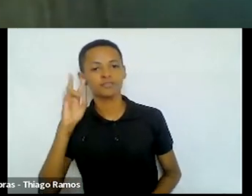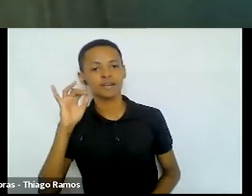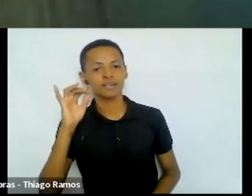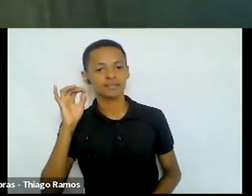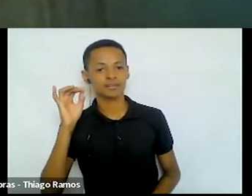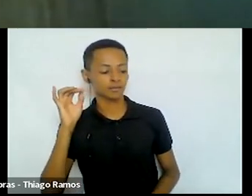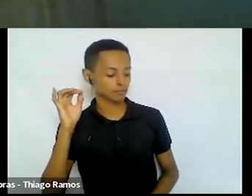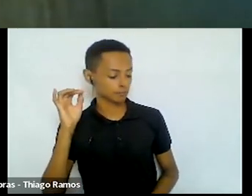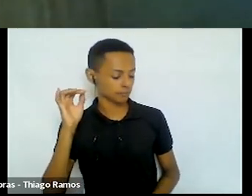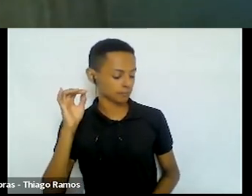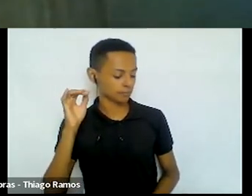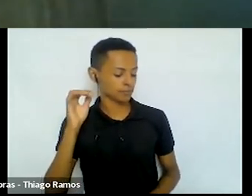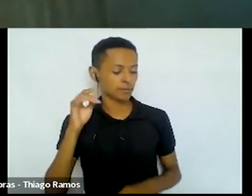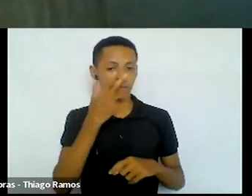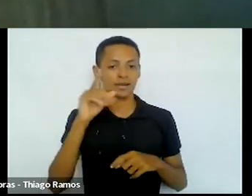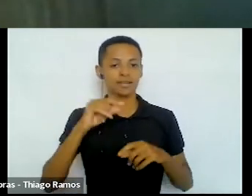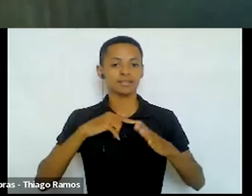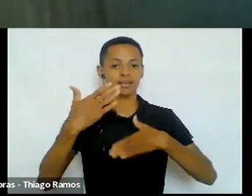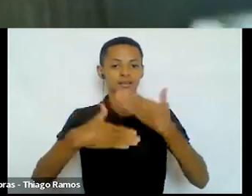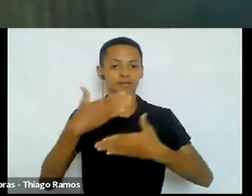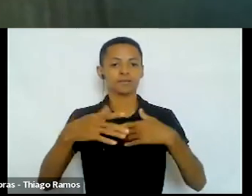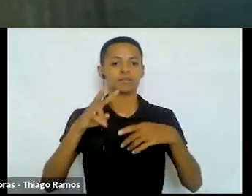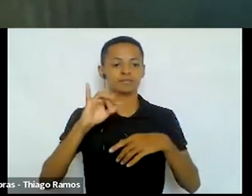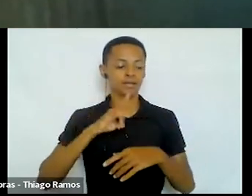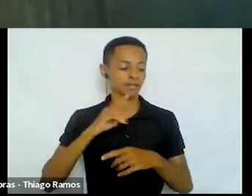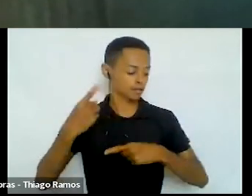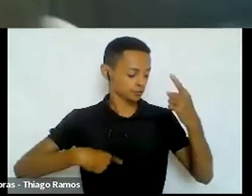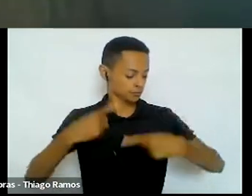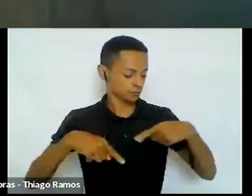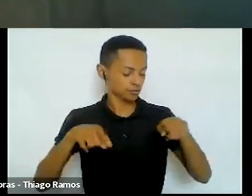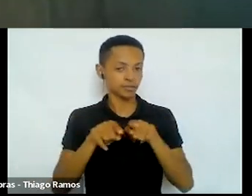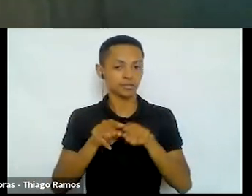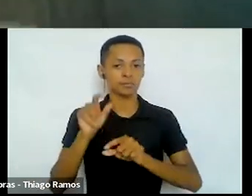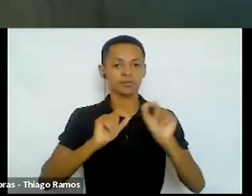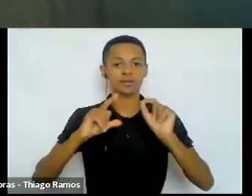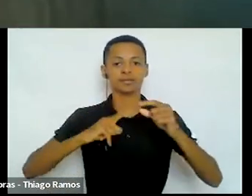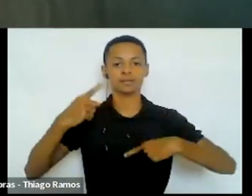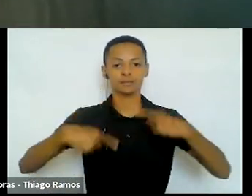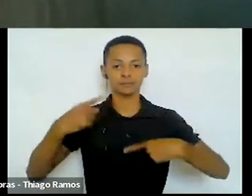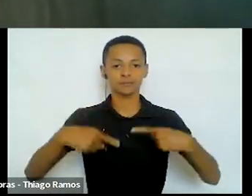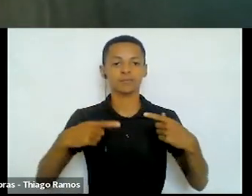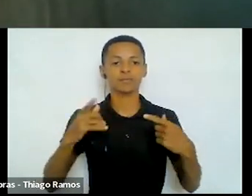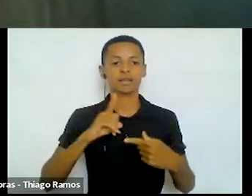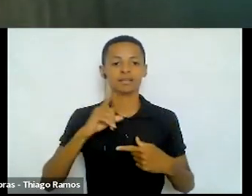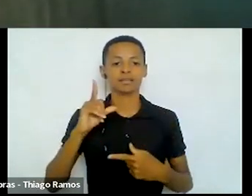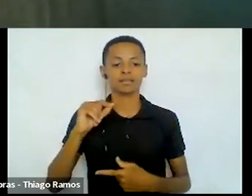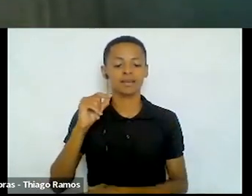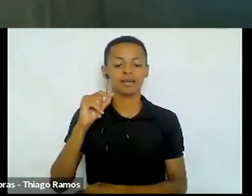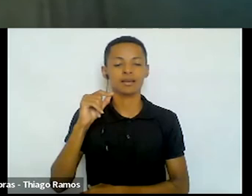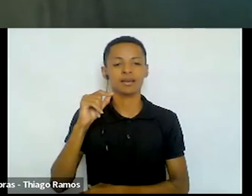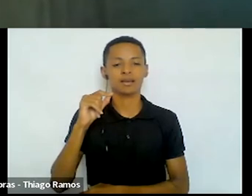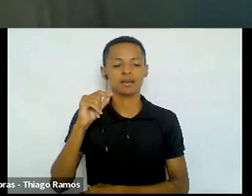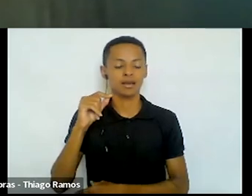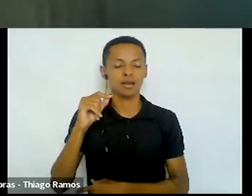no campo evangélico. É algo que é a longo prazo, então a gente está discutindo e está disputando, né, as narrativas desde